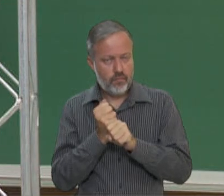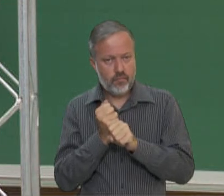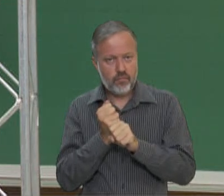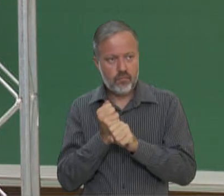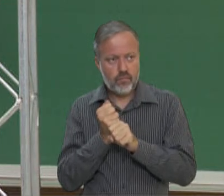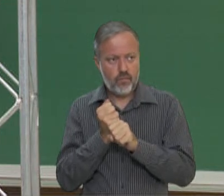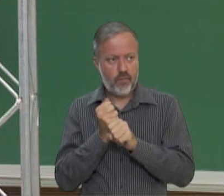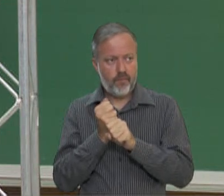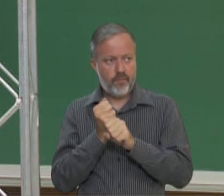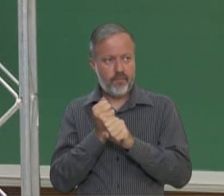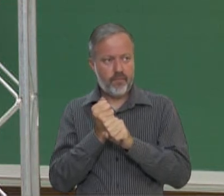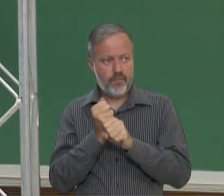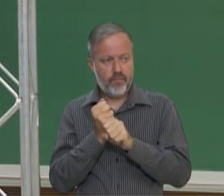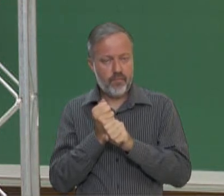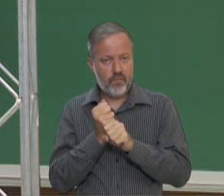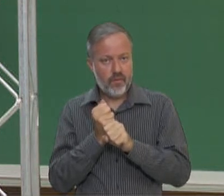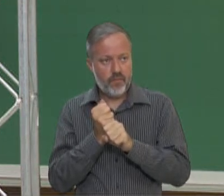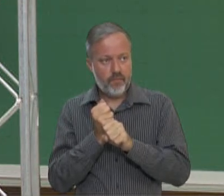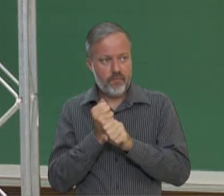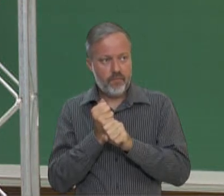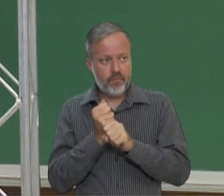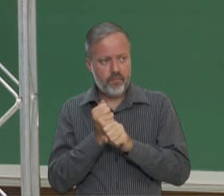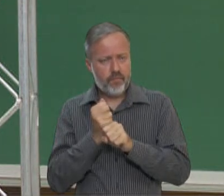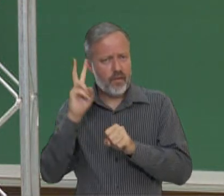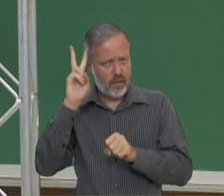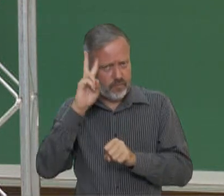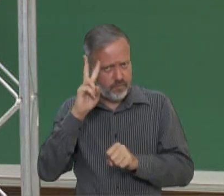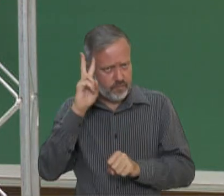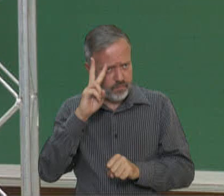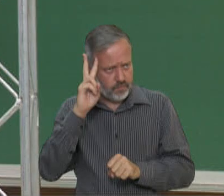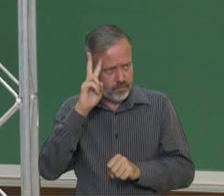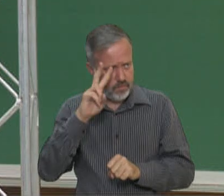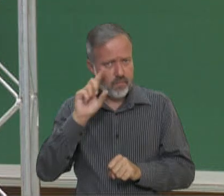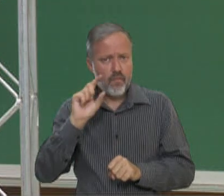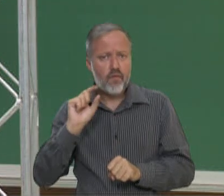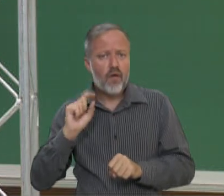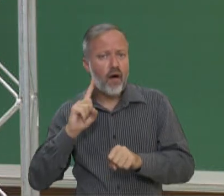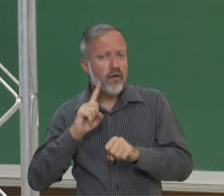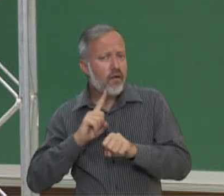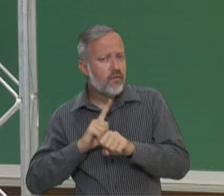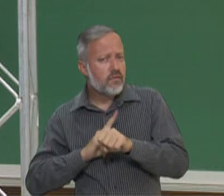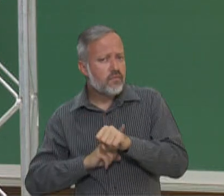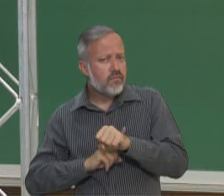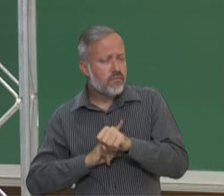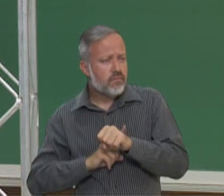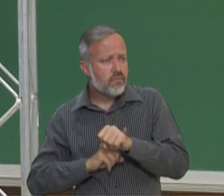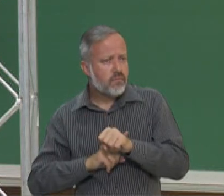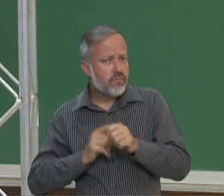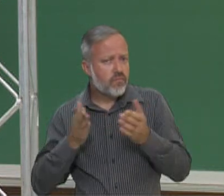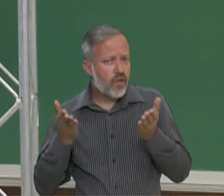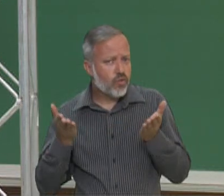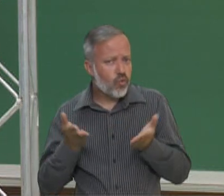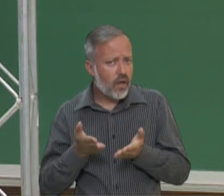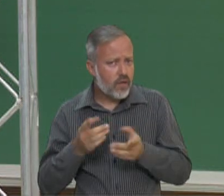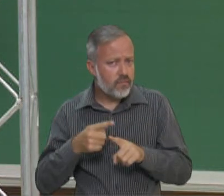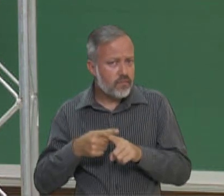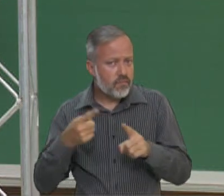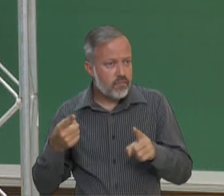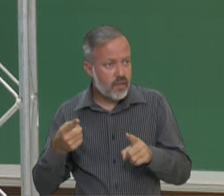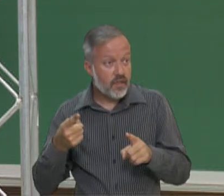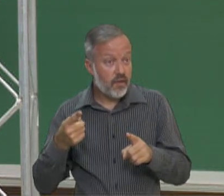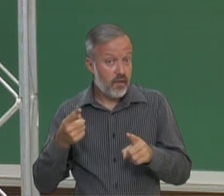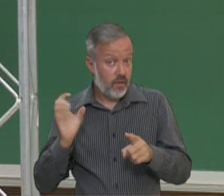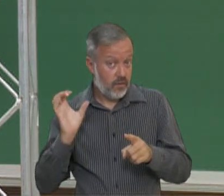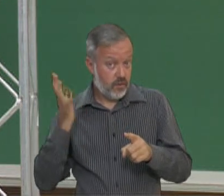vai situar essa ação num tempo. Lembra que a gente viu que esse tempo costuma ser atual, mas pode falar de